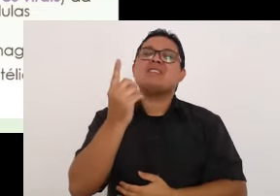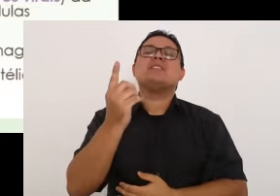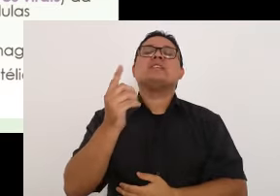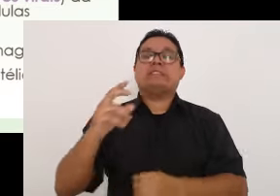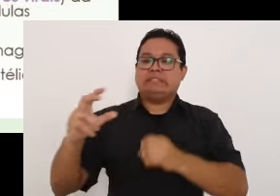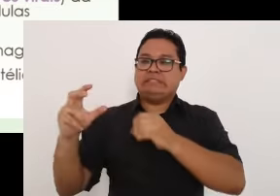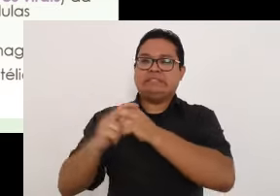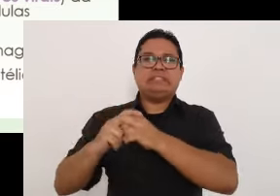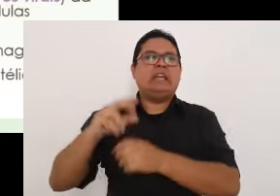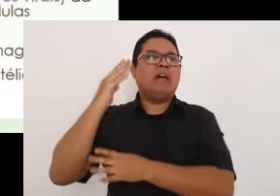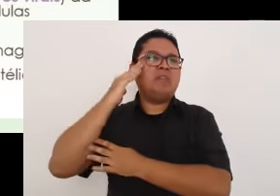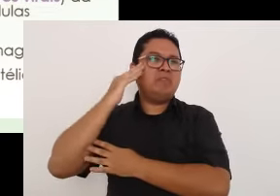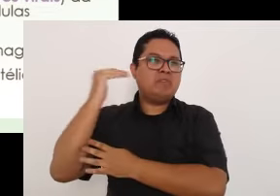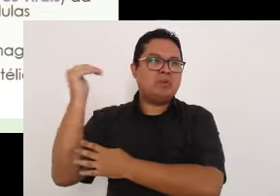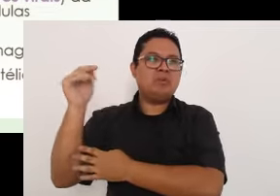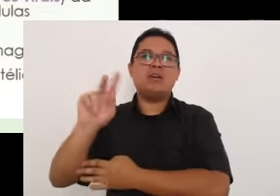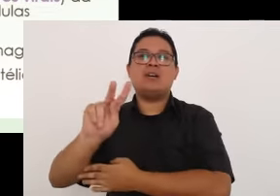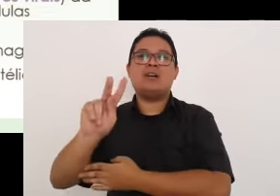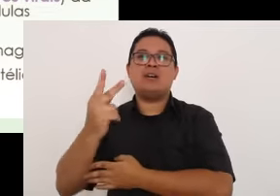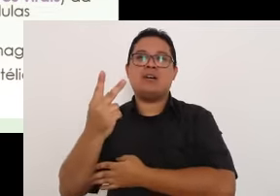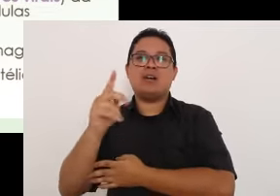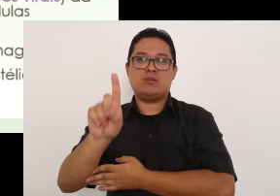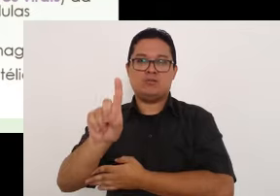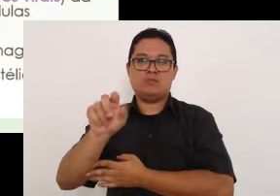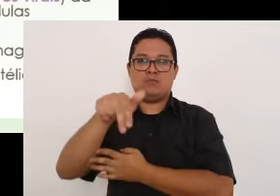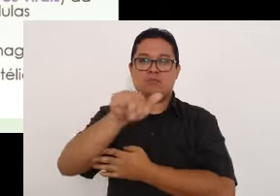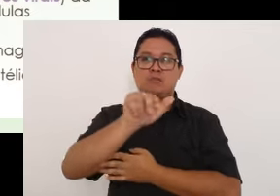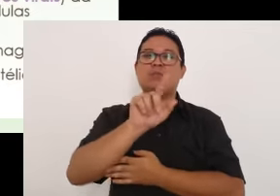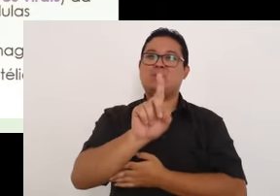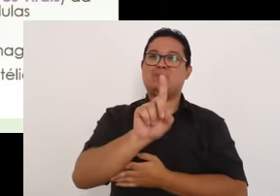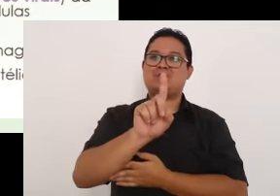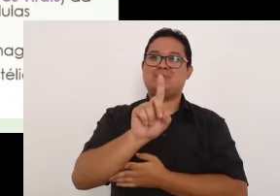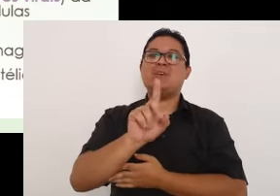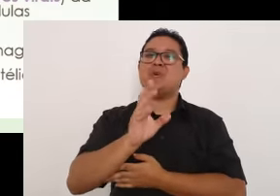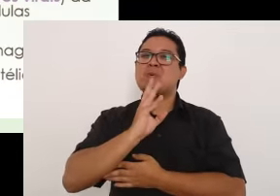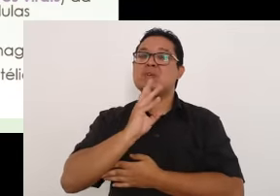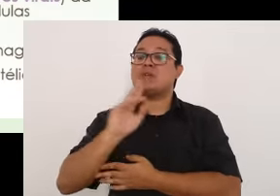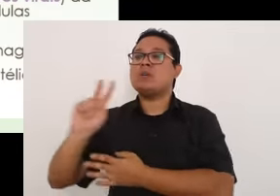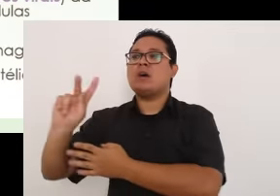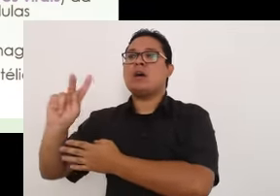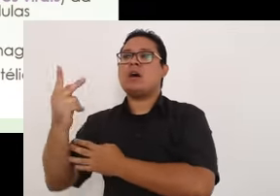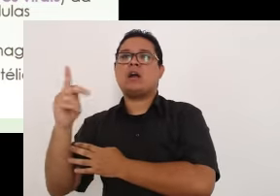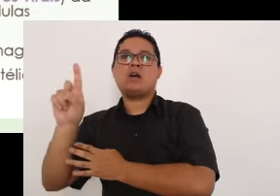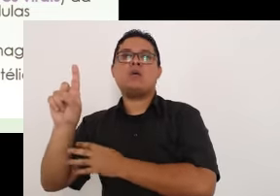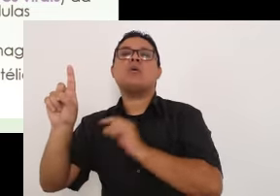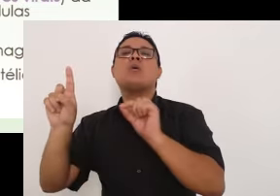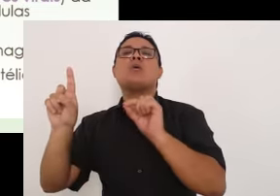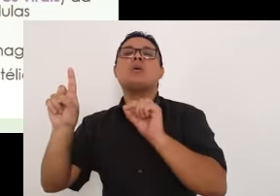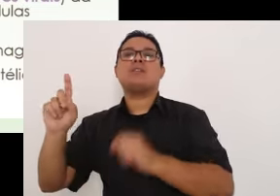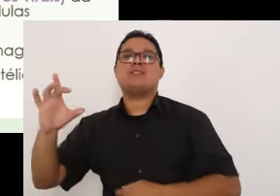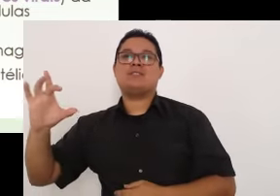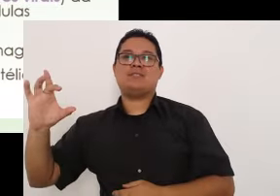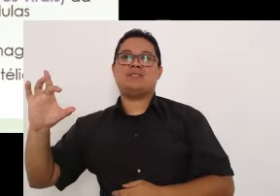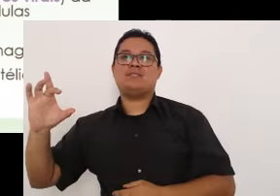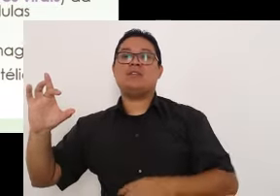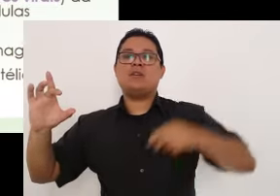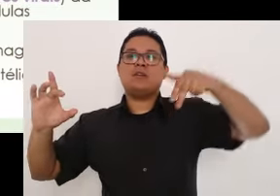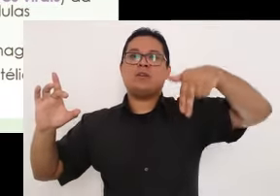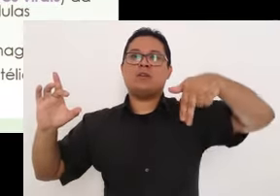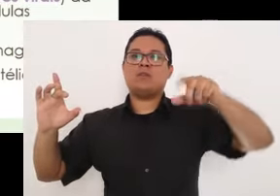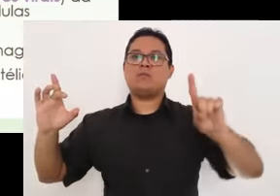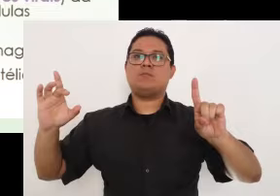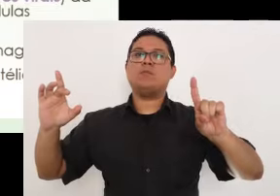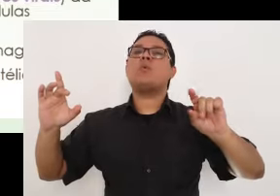deve lembrar do H1N1. H1 é o ligante do vírus, que está no vírus. O